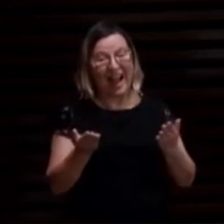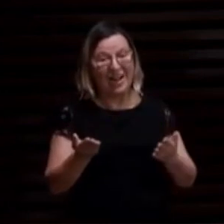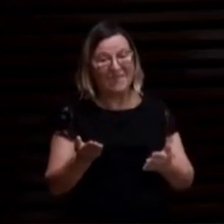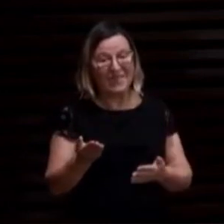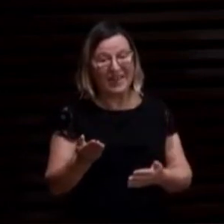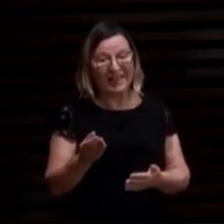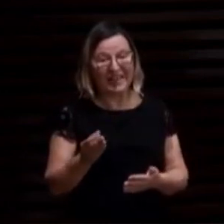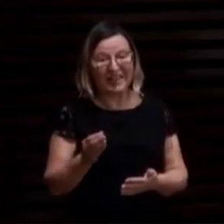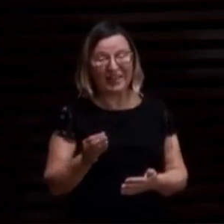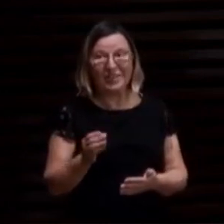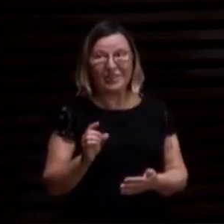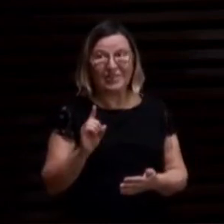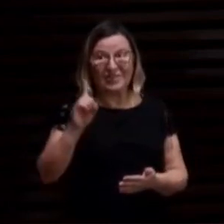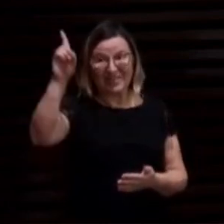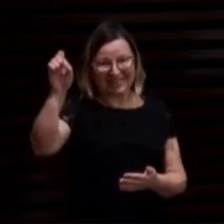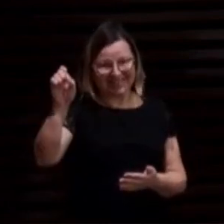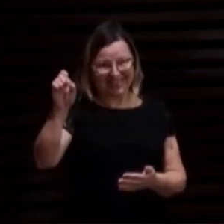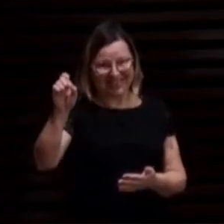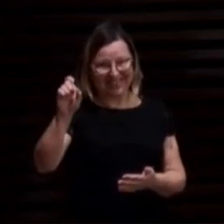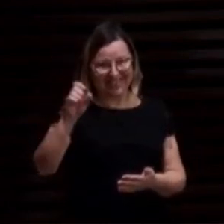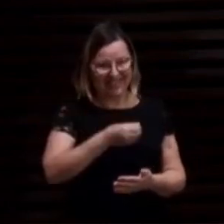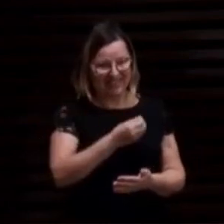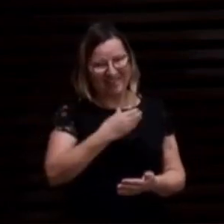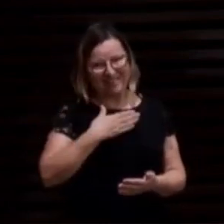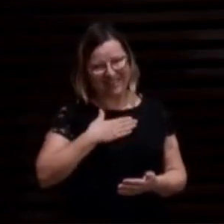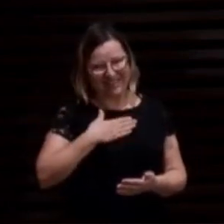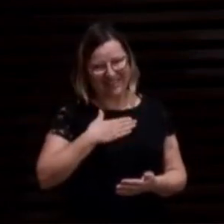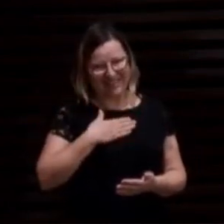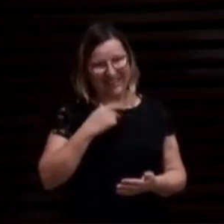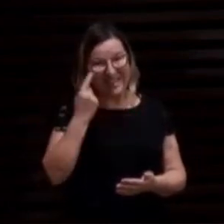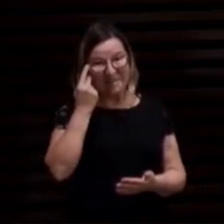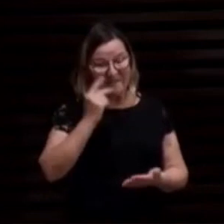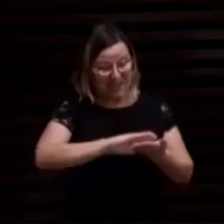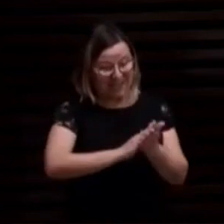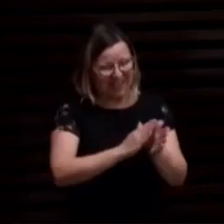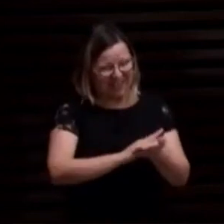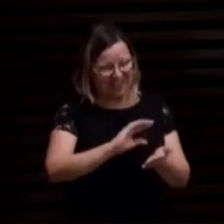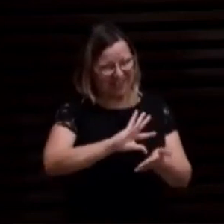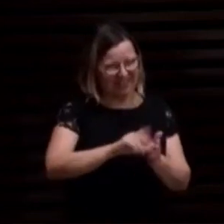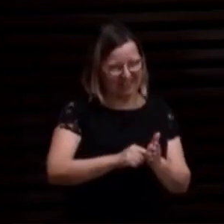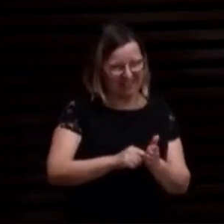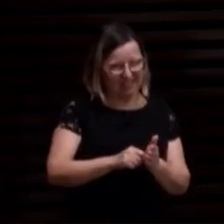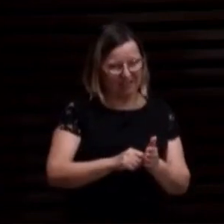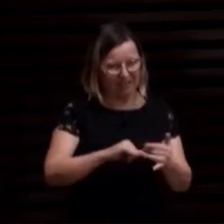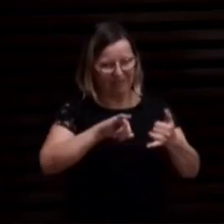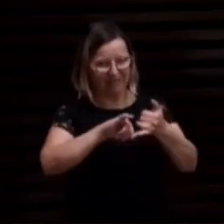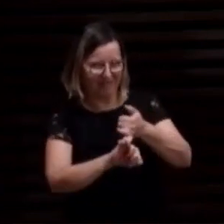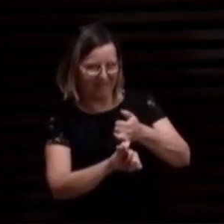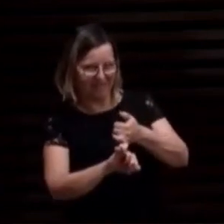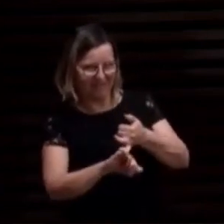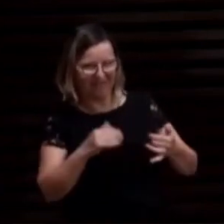vida. Para tirar o ladrão, o adúltero, o mentiroso,